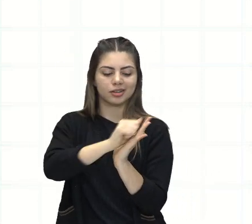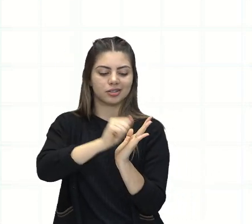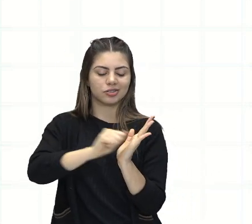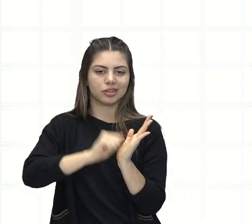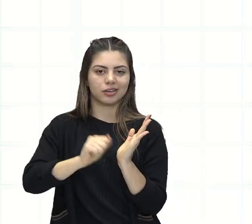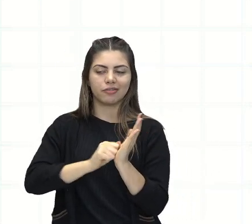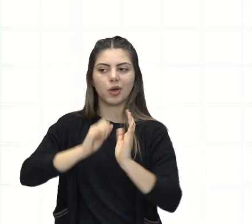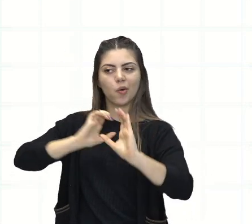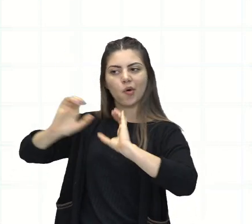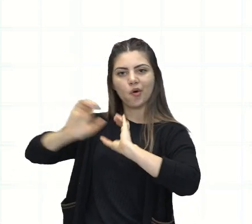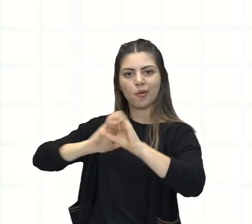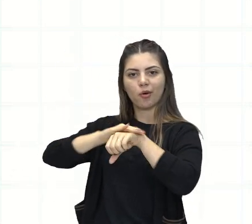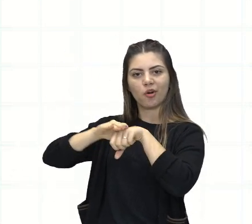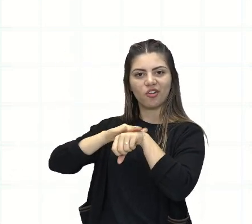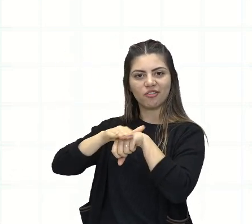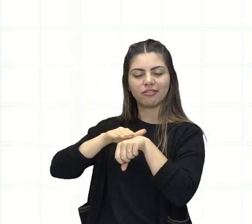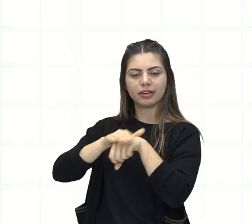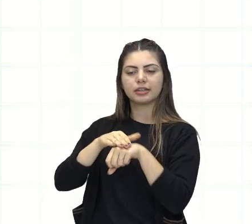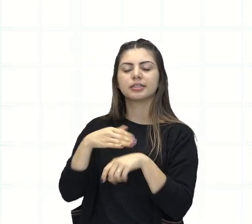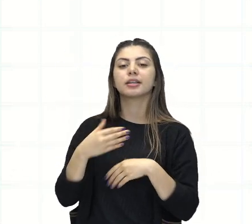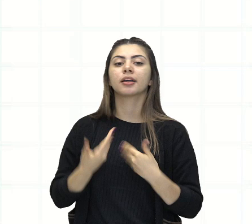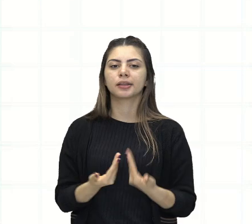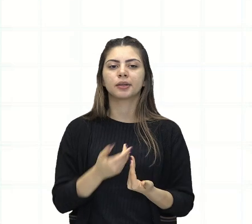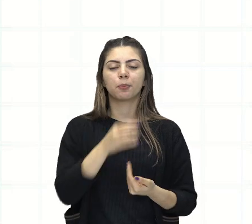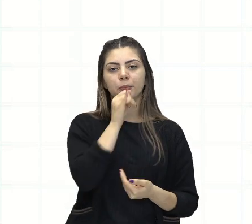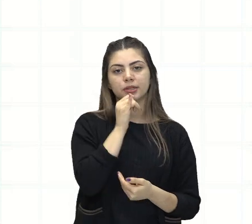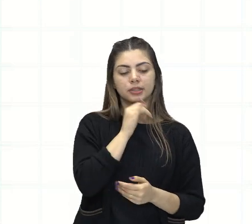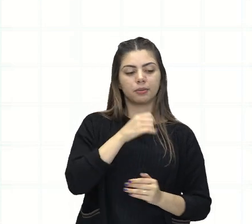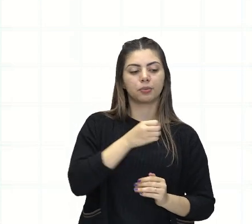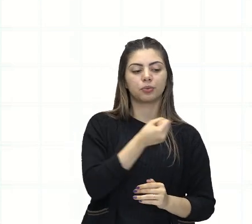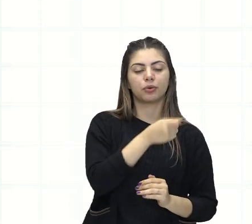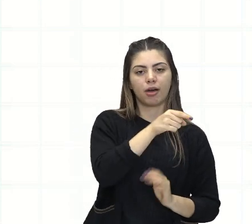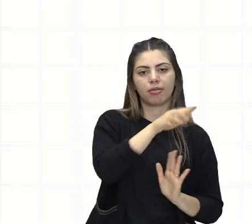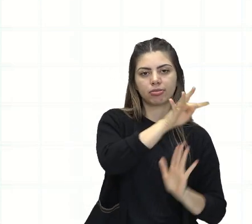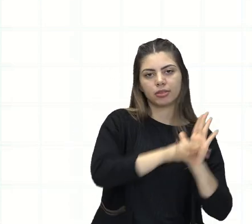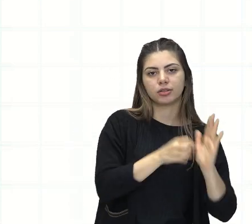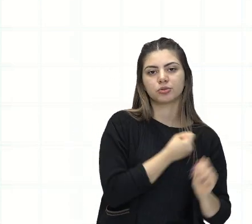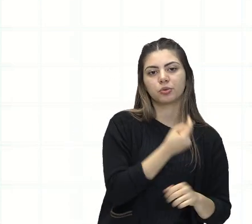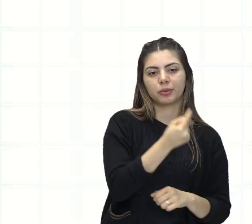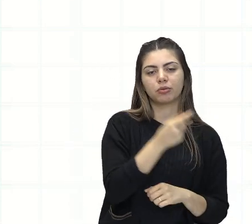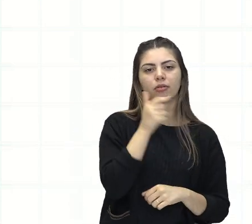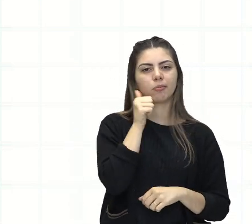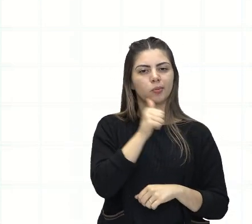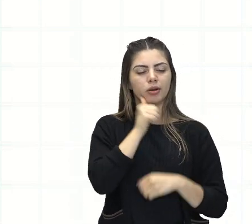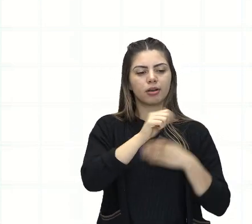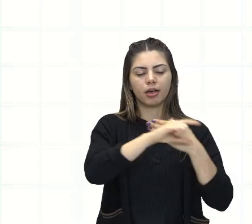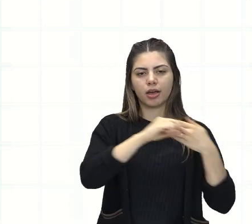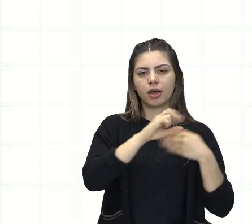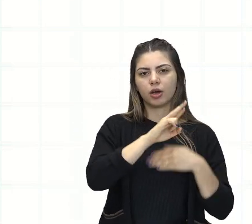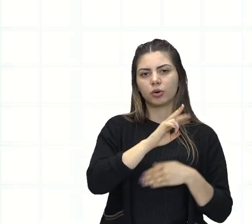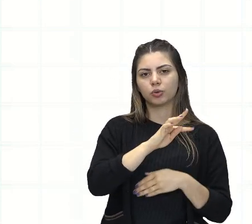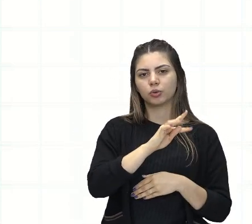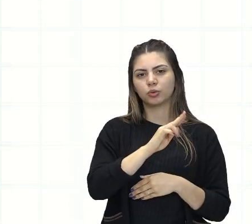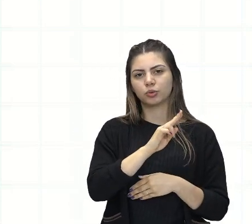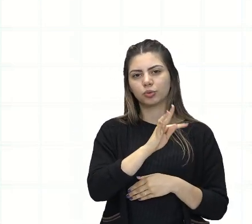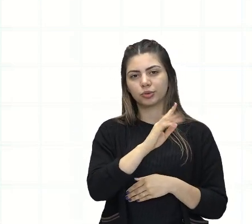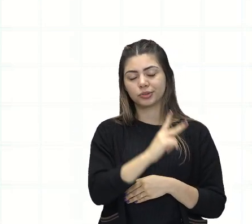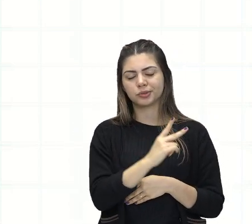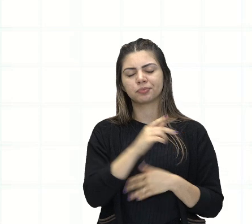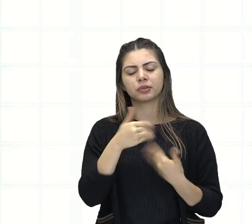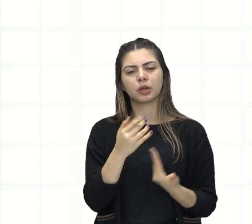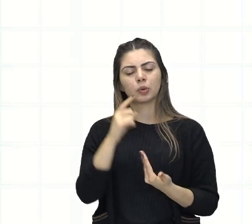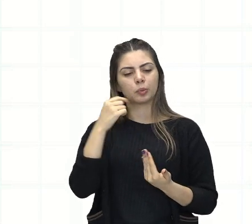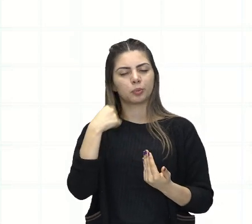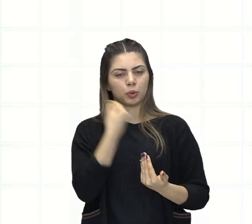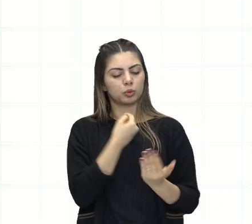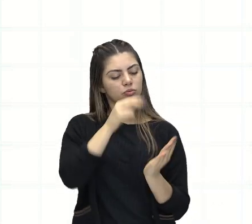especificar melhor, né? O texto 1, por exemplo, da autora Ruth Rocha, faz o leitor refletir